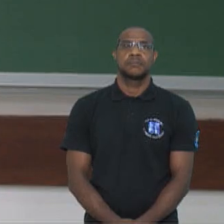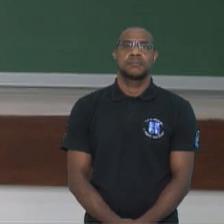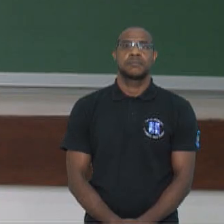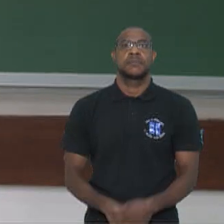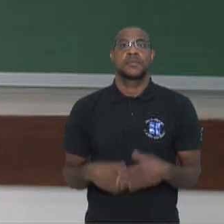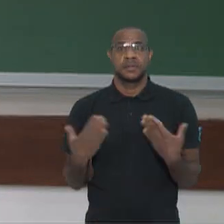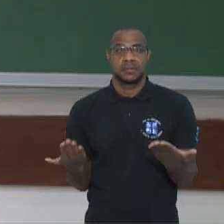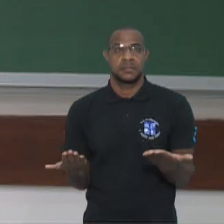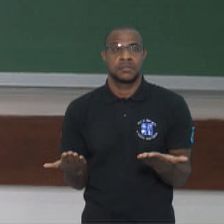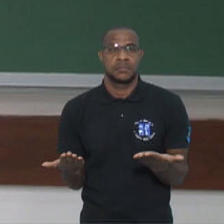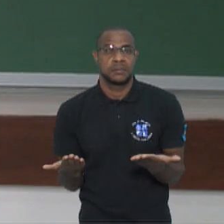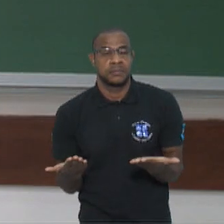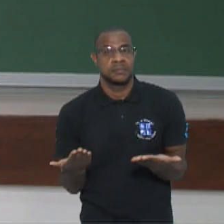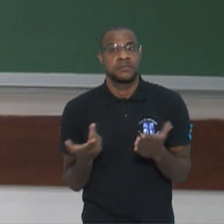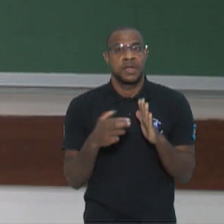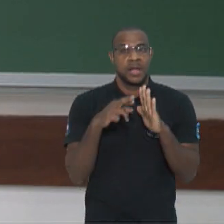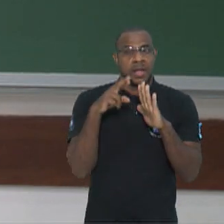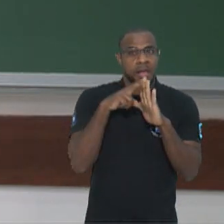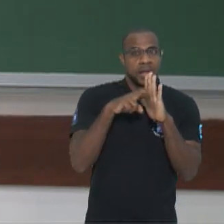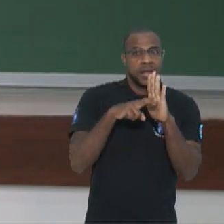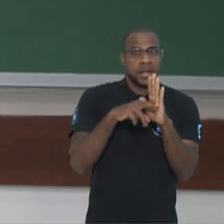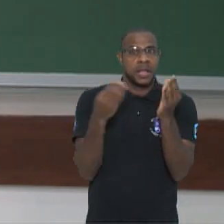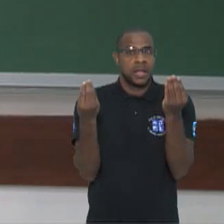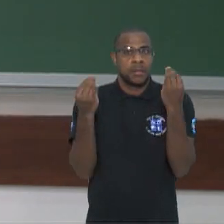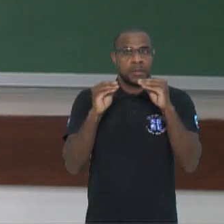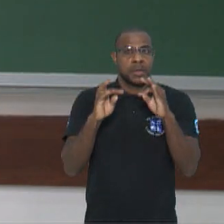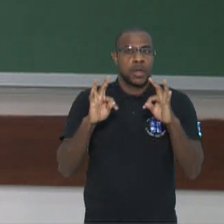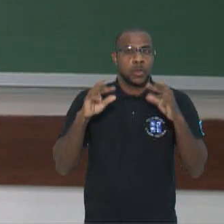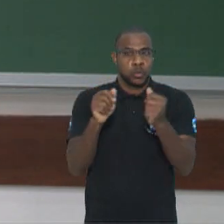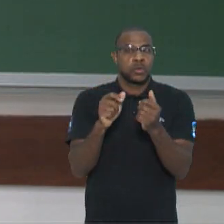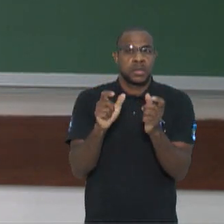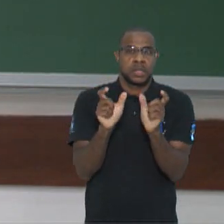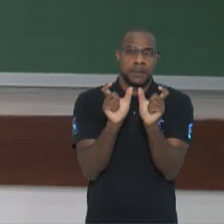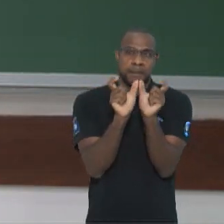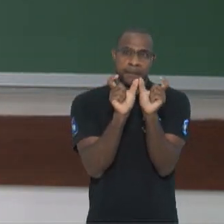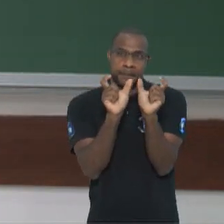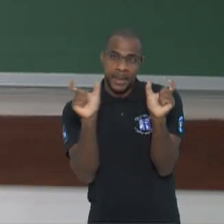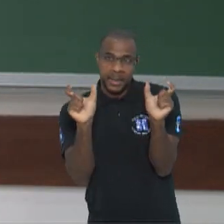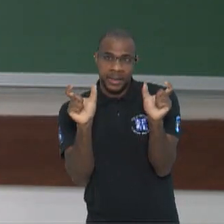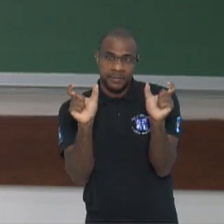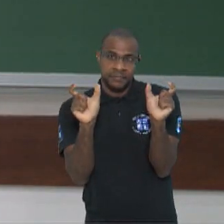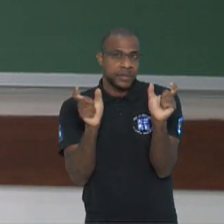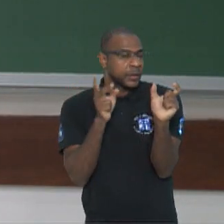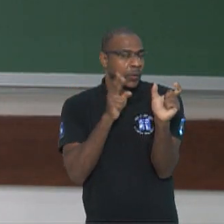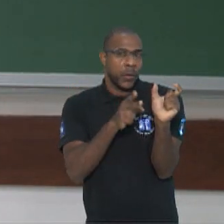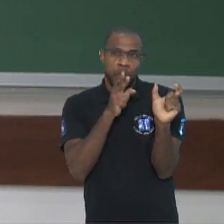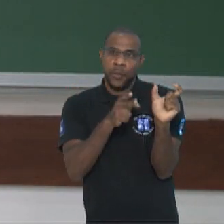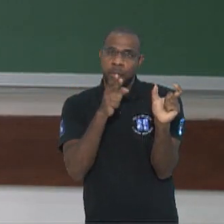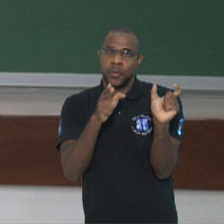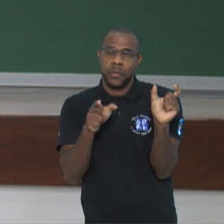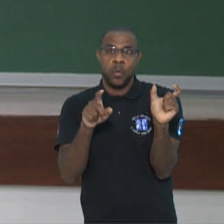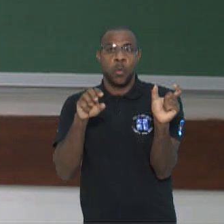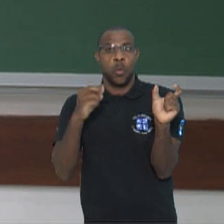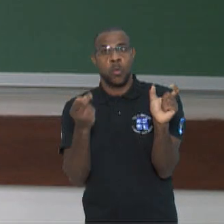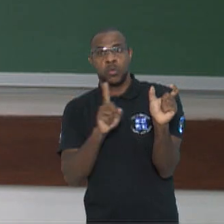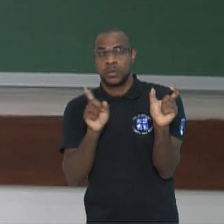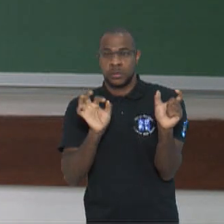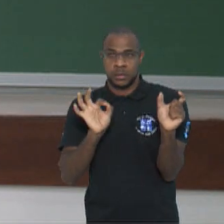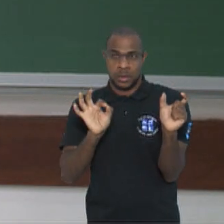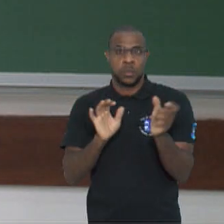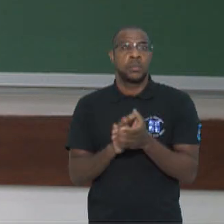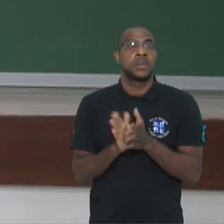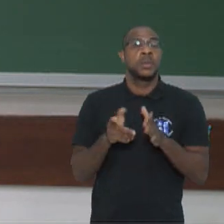Vamos lá então, será que a regra se aplica a todas as palavras, da mesma forma? Ou será que não? Então,